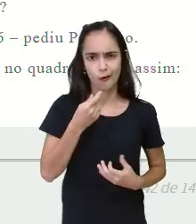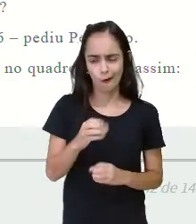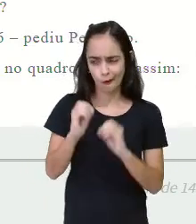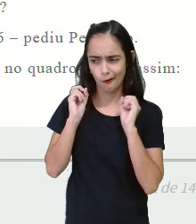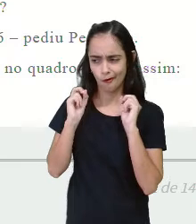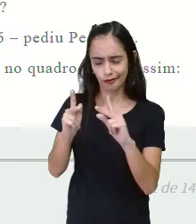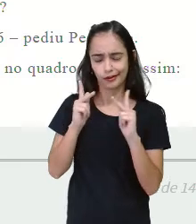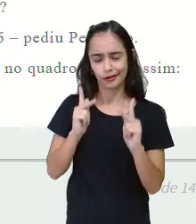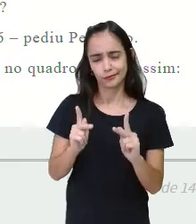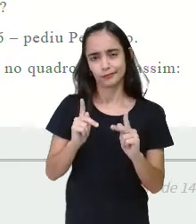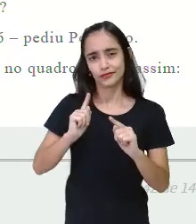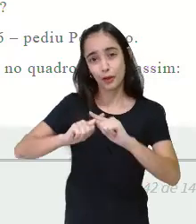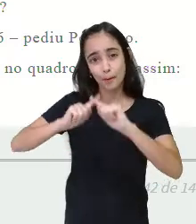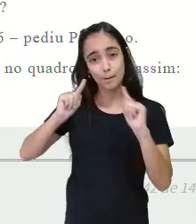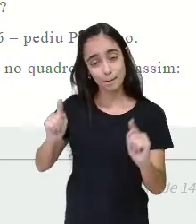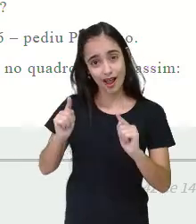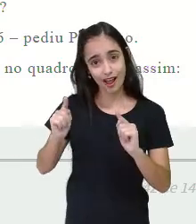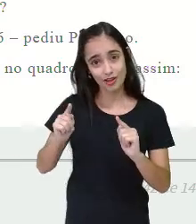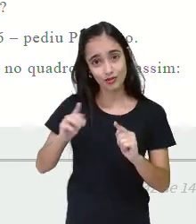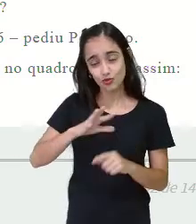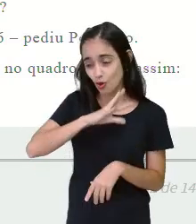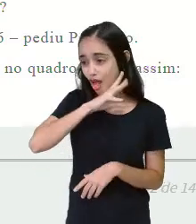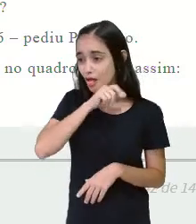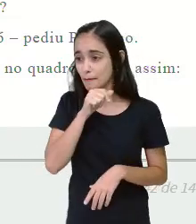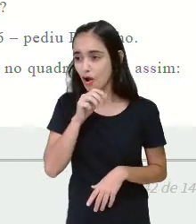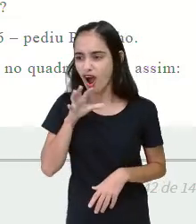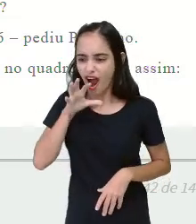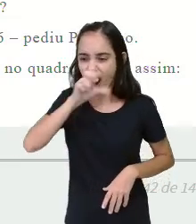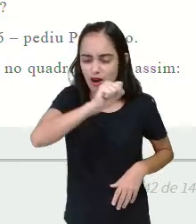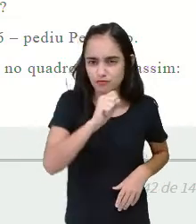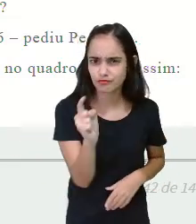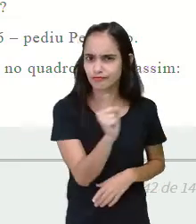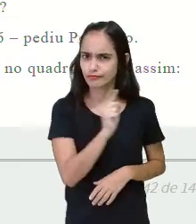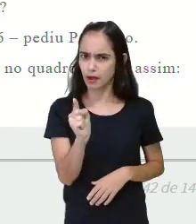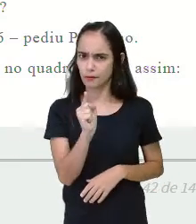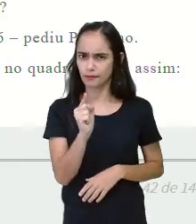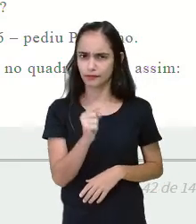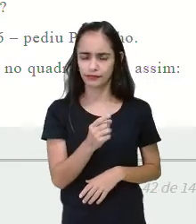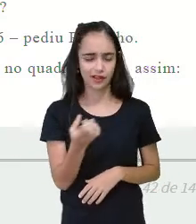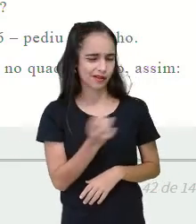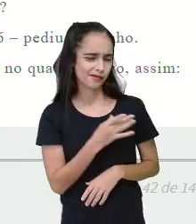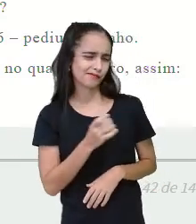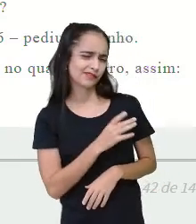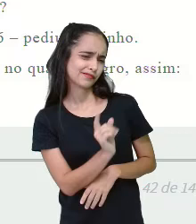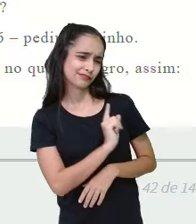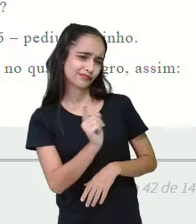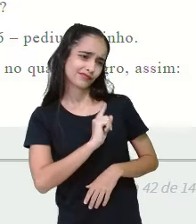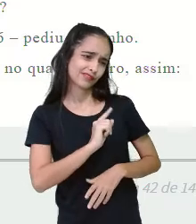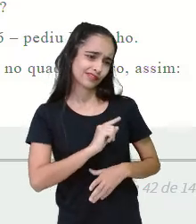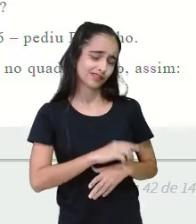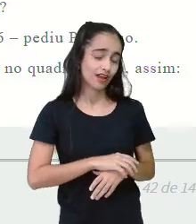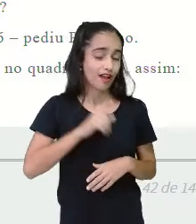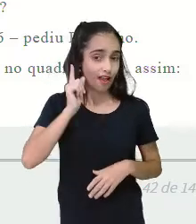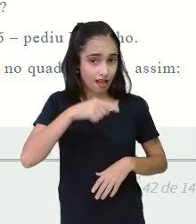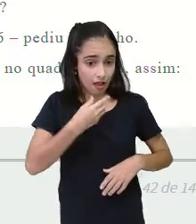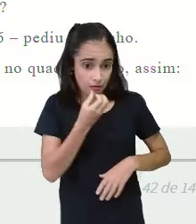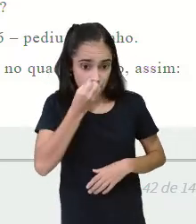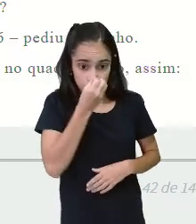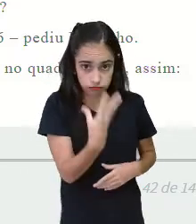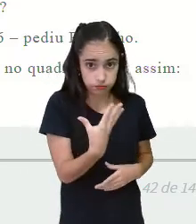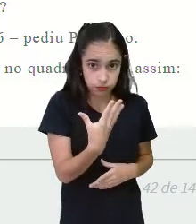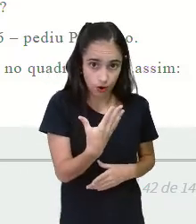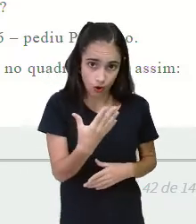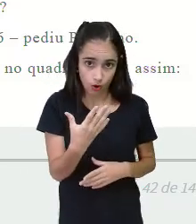será que esse bicho não morde? Não tenha medo, dona, berrou Emília. Quindim é um anjo de bondade,